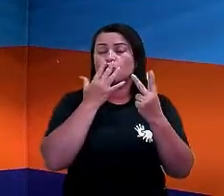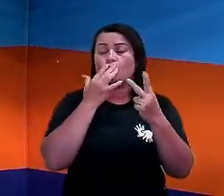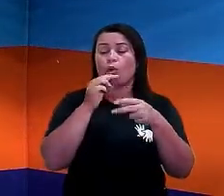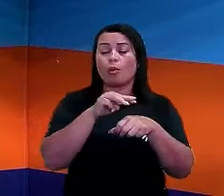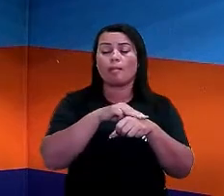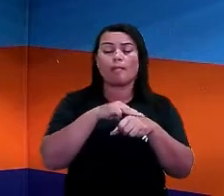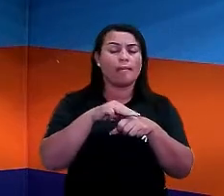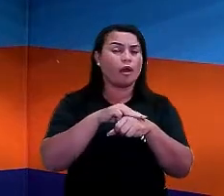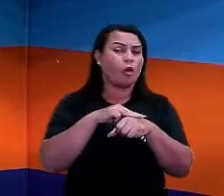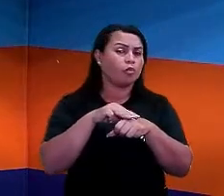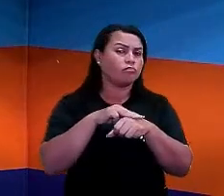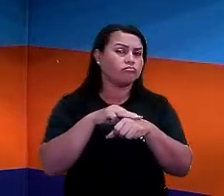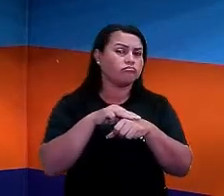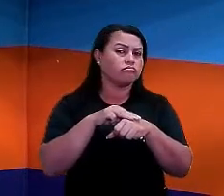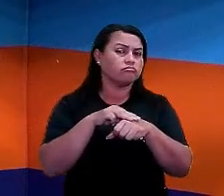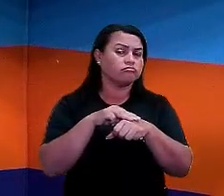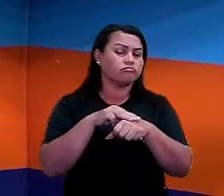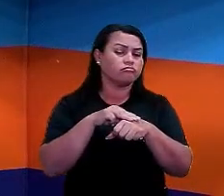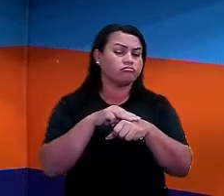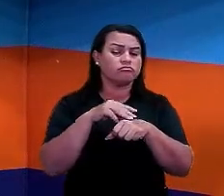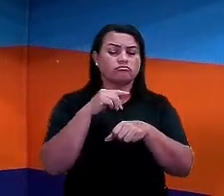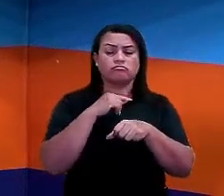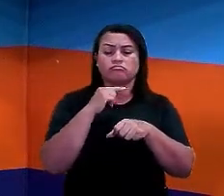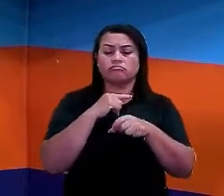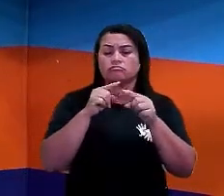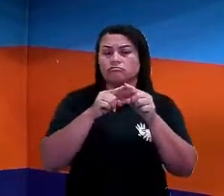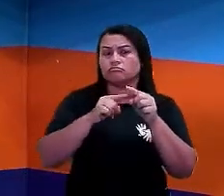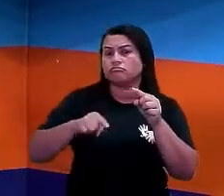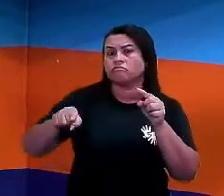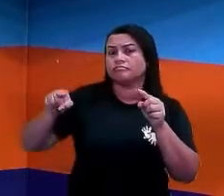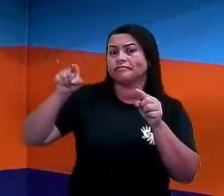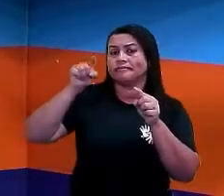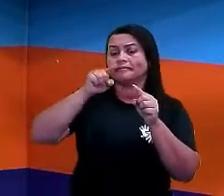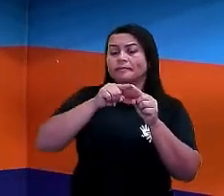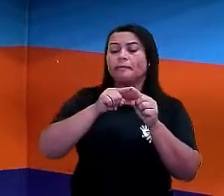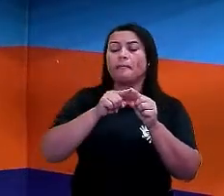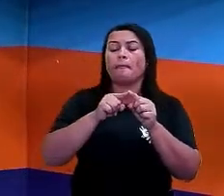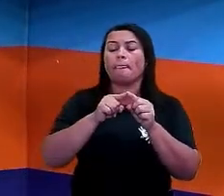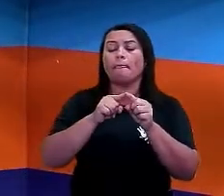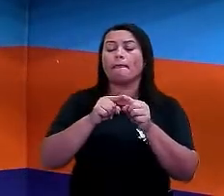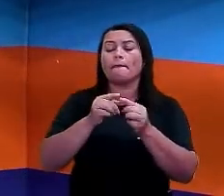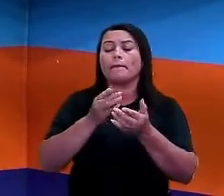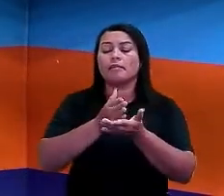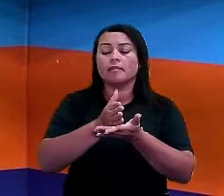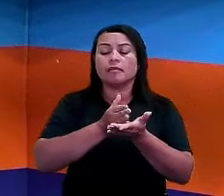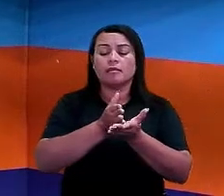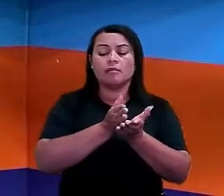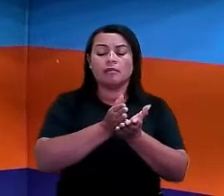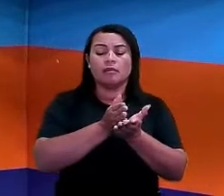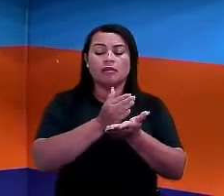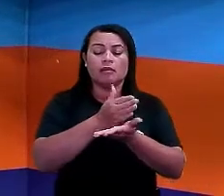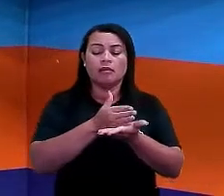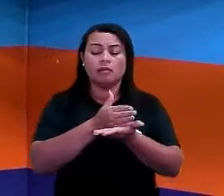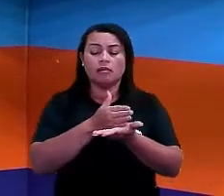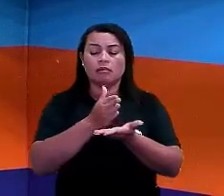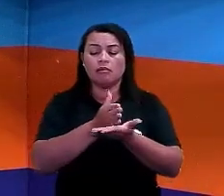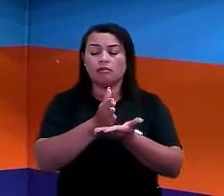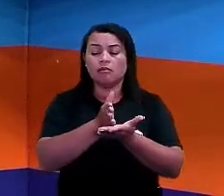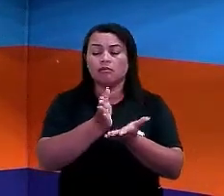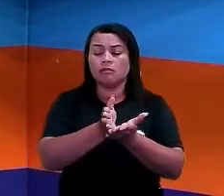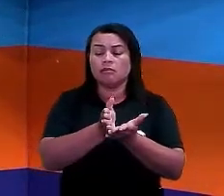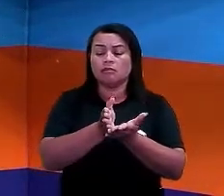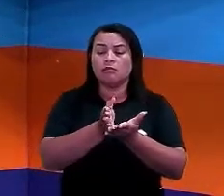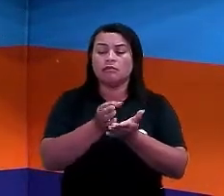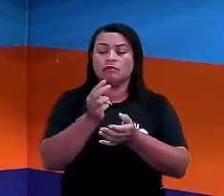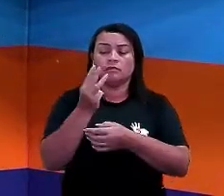Como assim, professora? Eu tenho um círculo, tá? E eu dividi em 3 partes. Dessas 3 partes eu